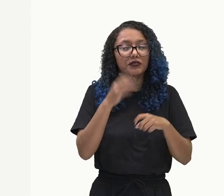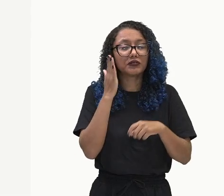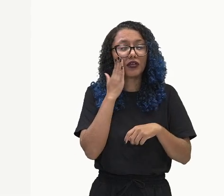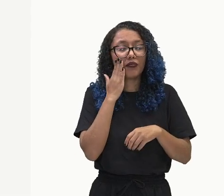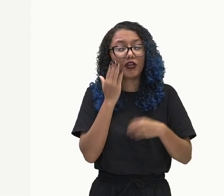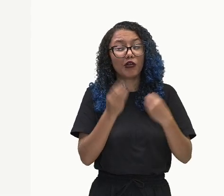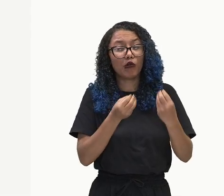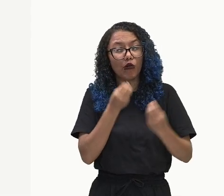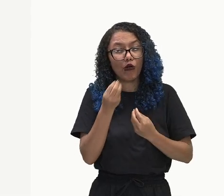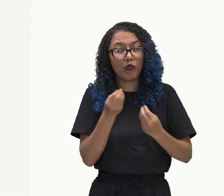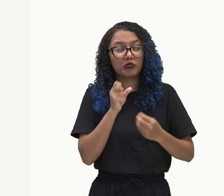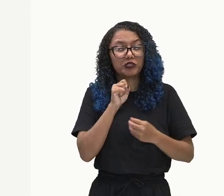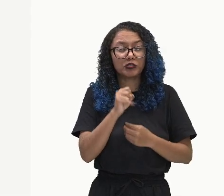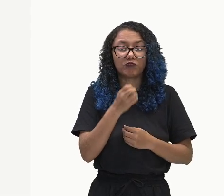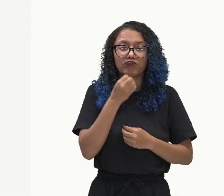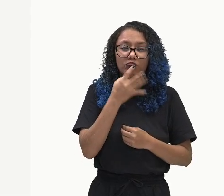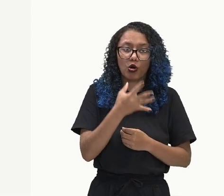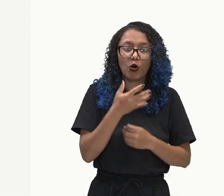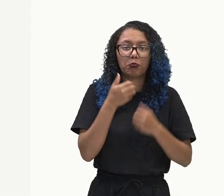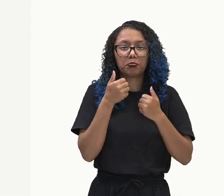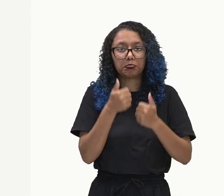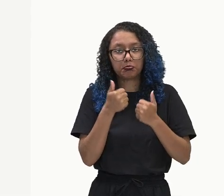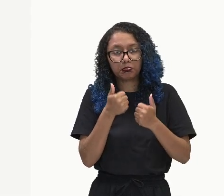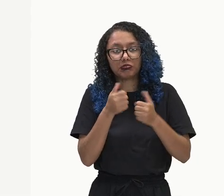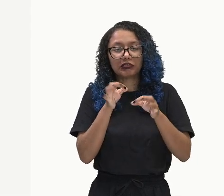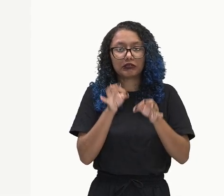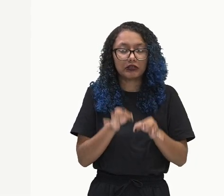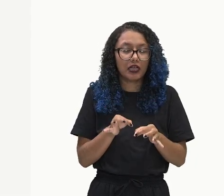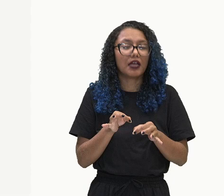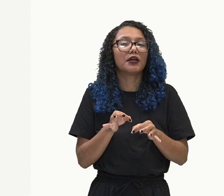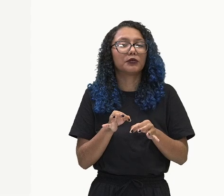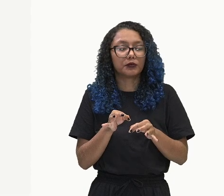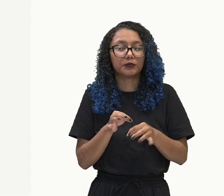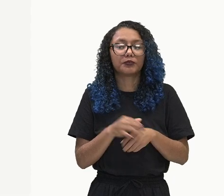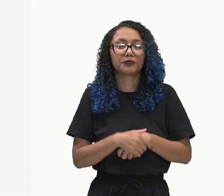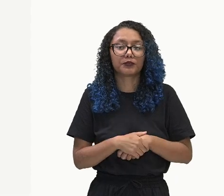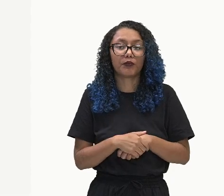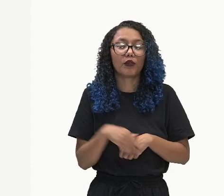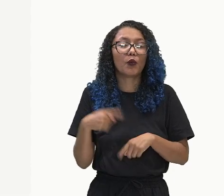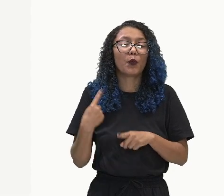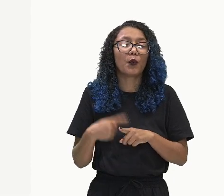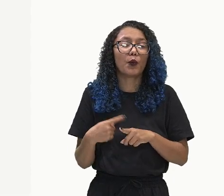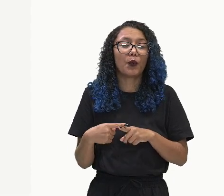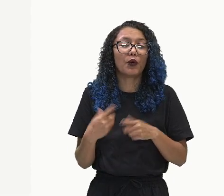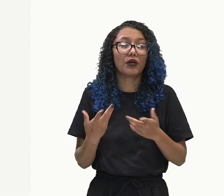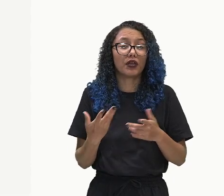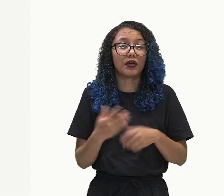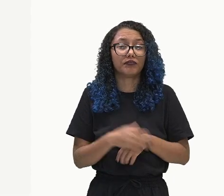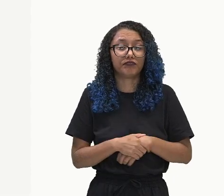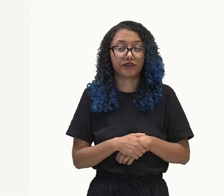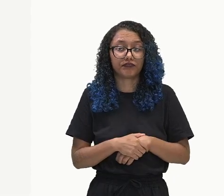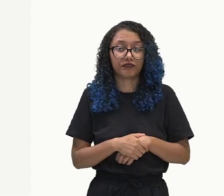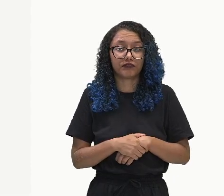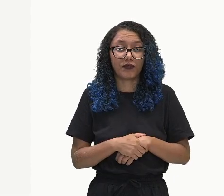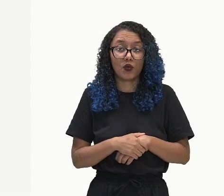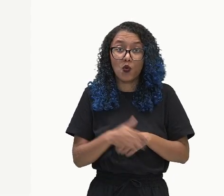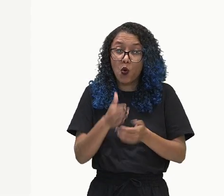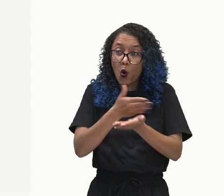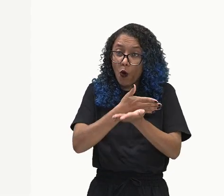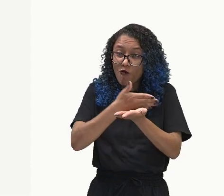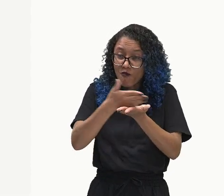o seu aparelho reprodutor, se está tudo funcionando direitinho, porque ele é silencioso nos